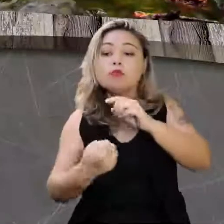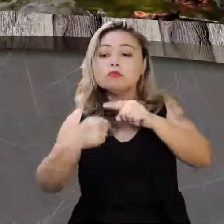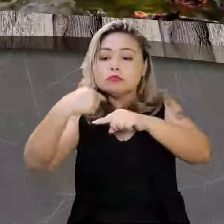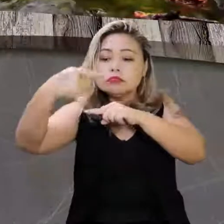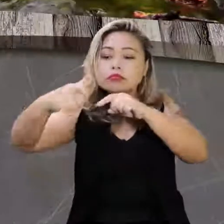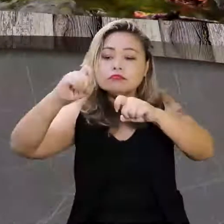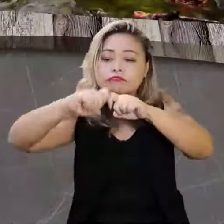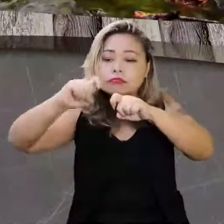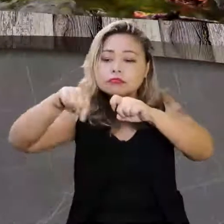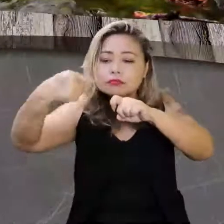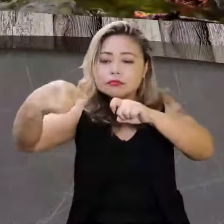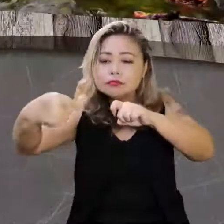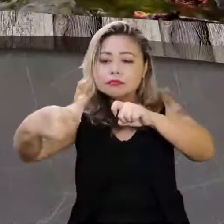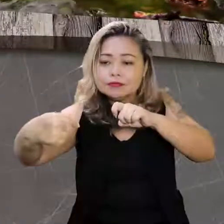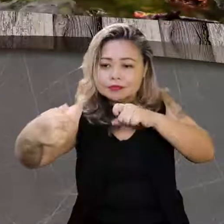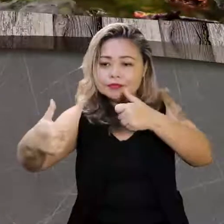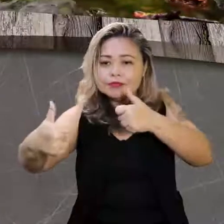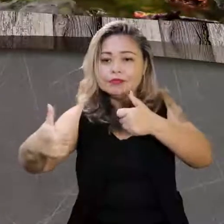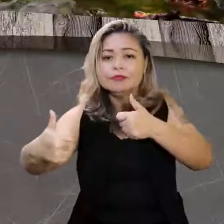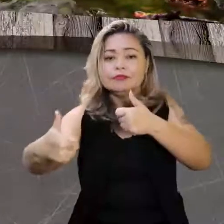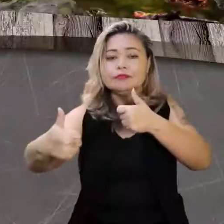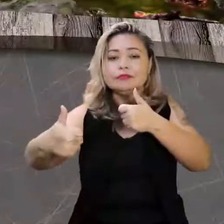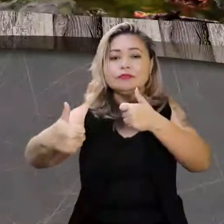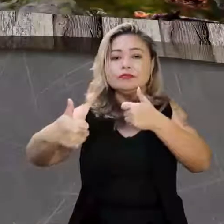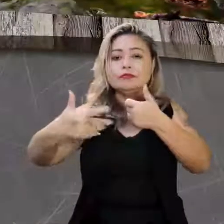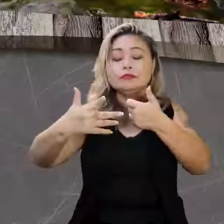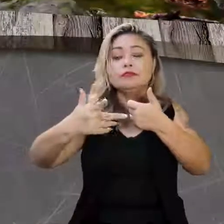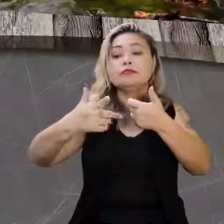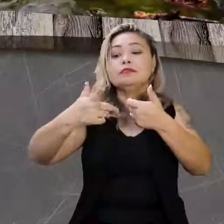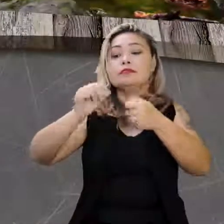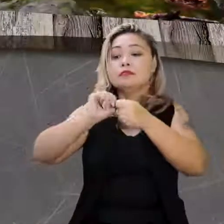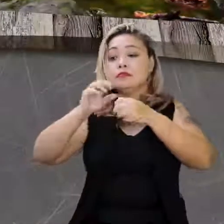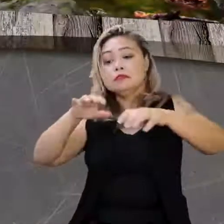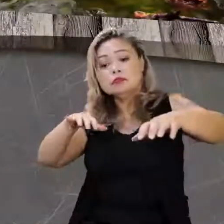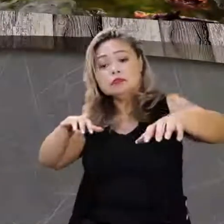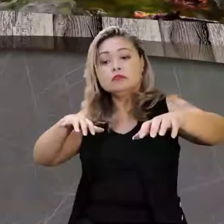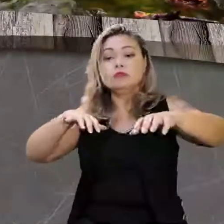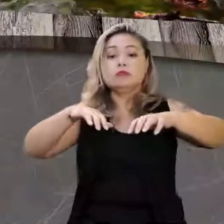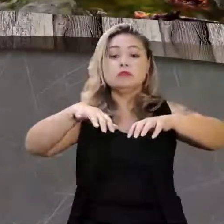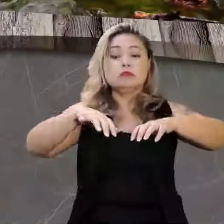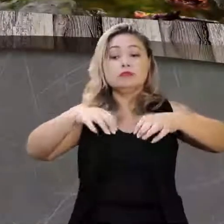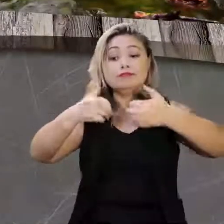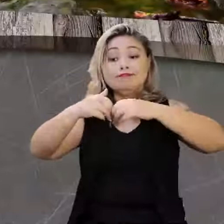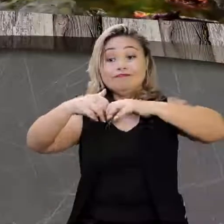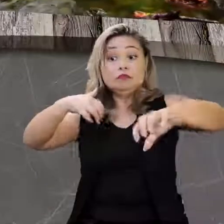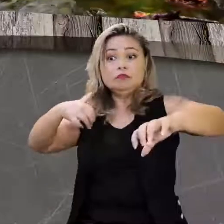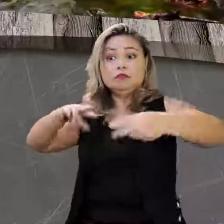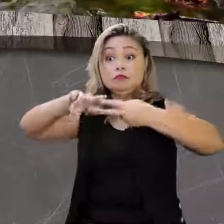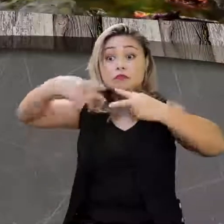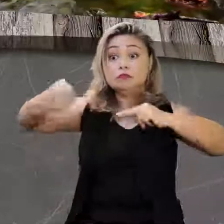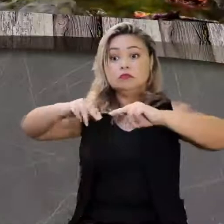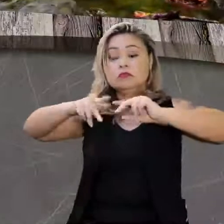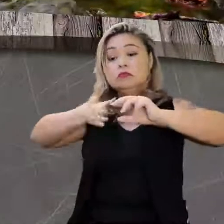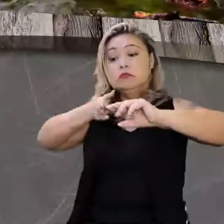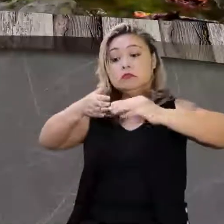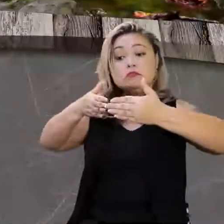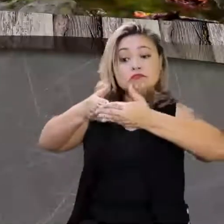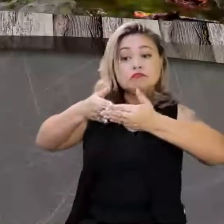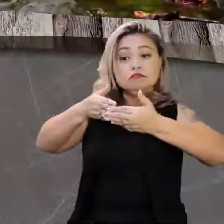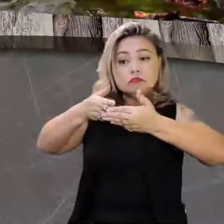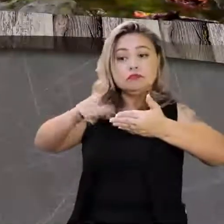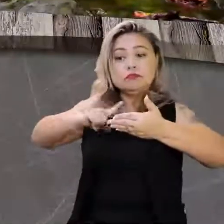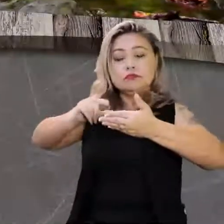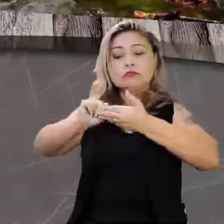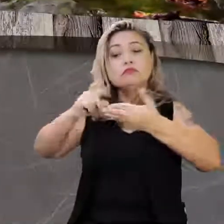outros. Tá? Então, as frequências, os fluxos genes, a incompatibilidade genética, o isolamento reprodutivo vai